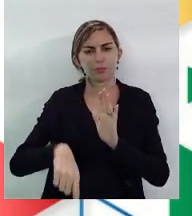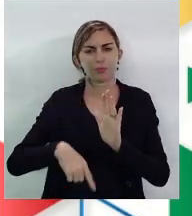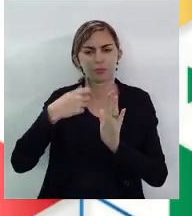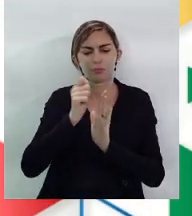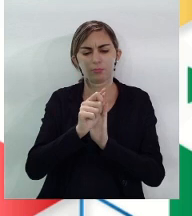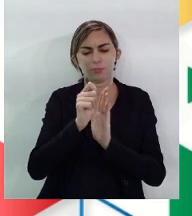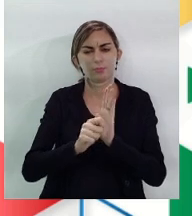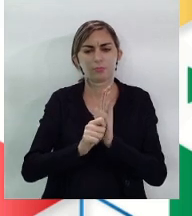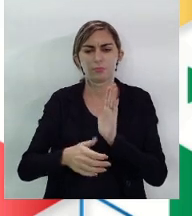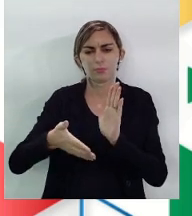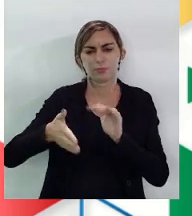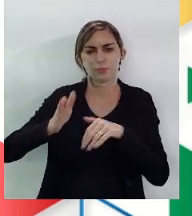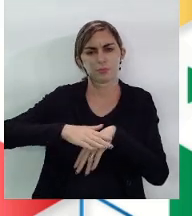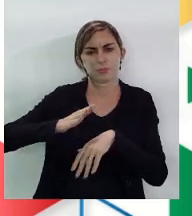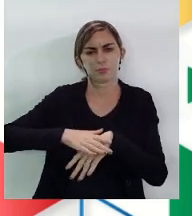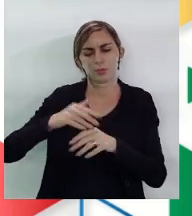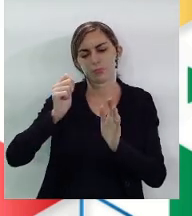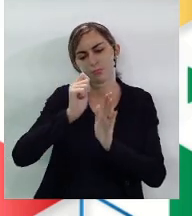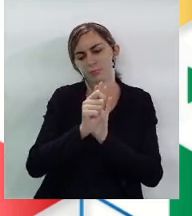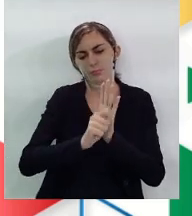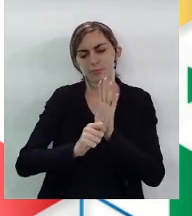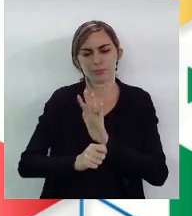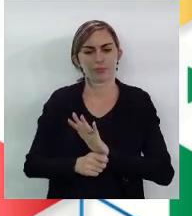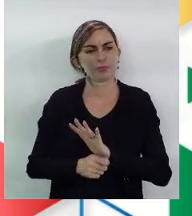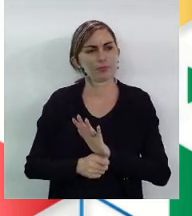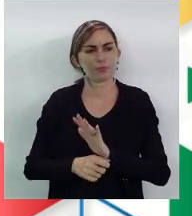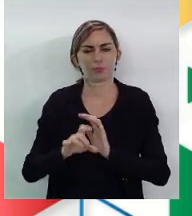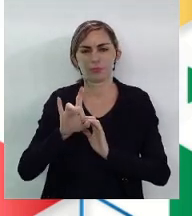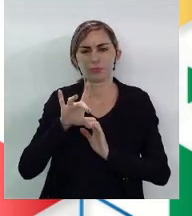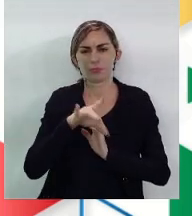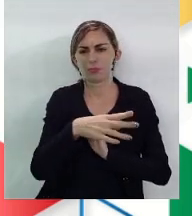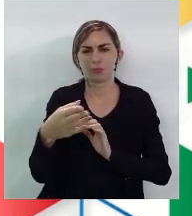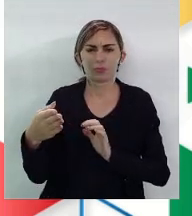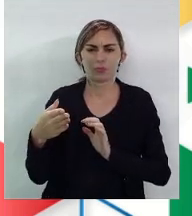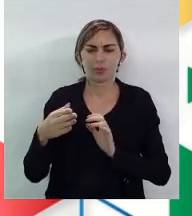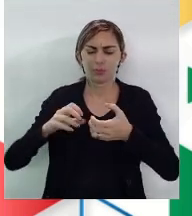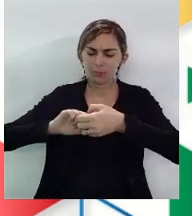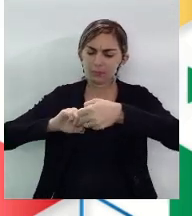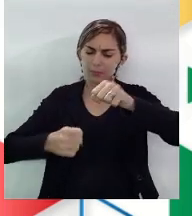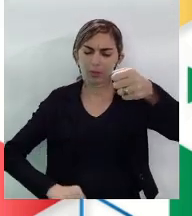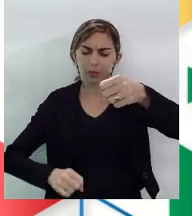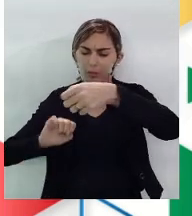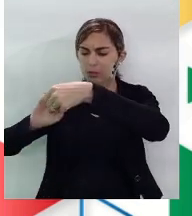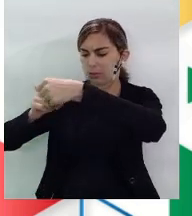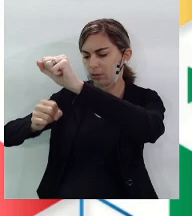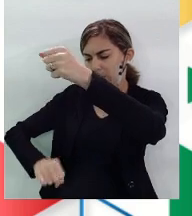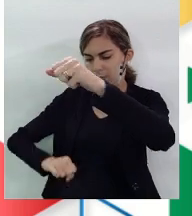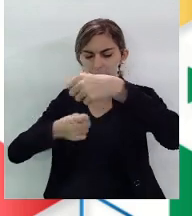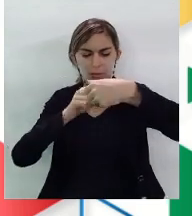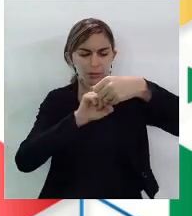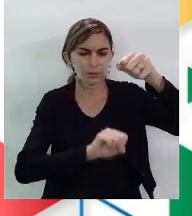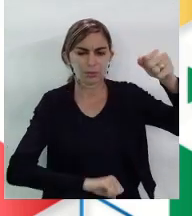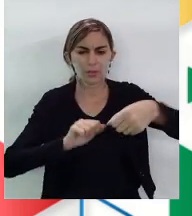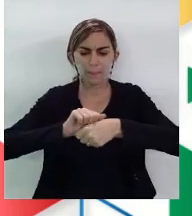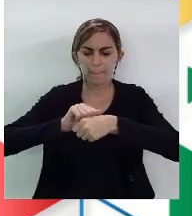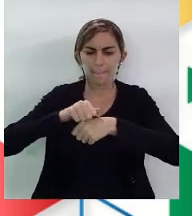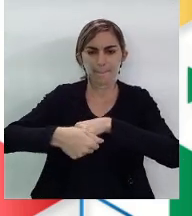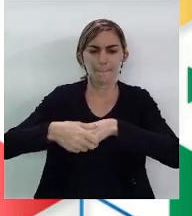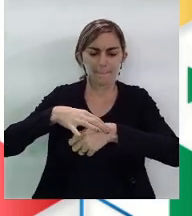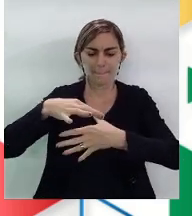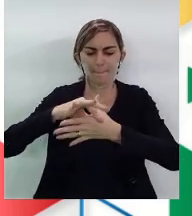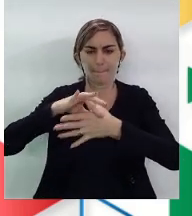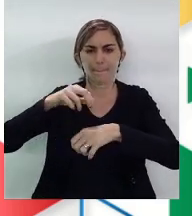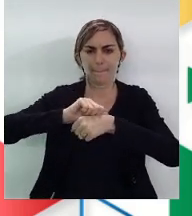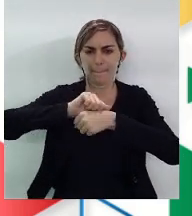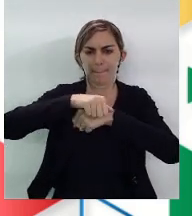escrita à mão, a Torá é escrita à mão, a cópia, sobre rolos de pergaminho feitas de pele de animal. Então,